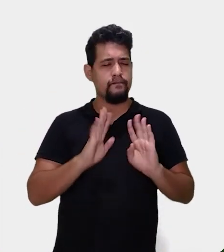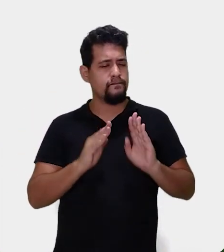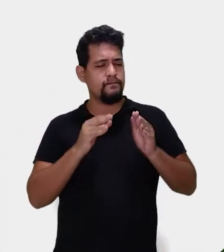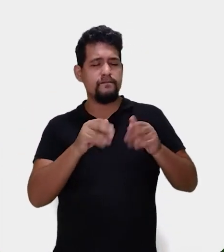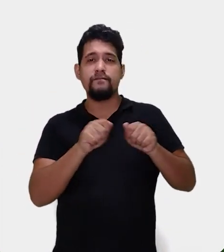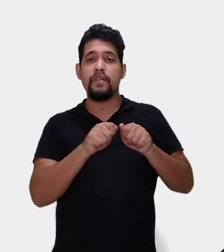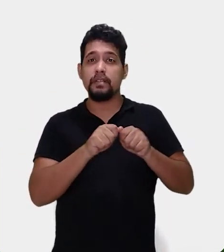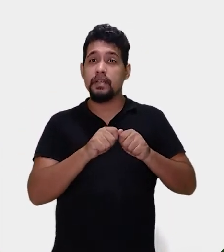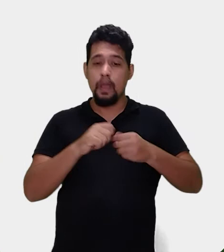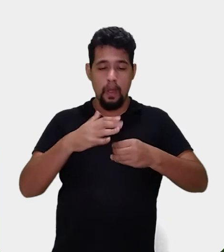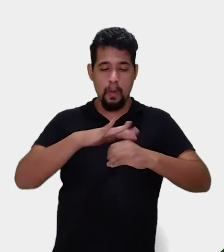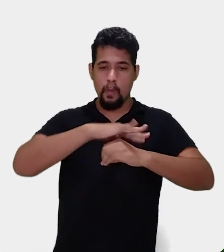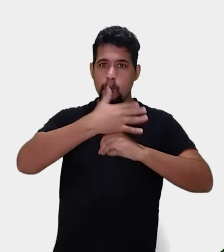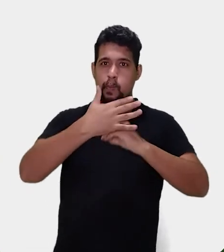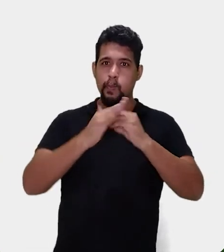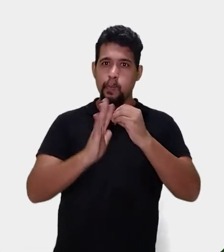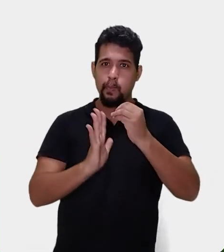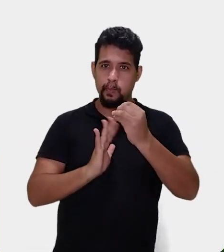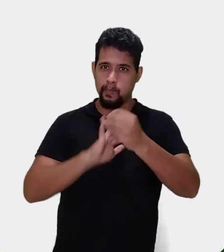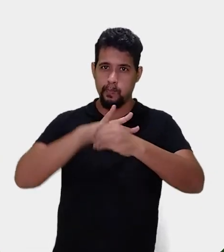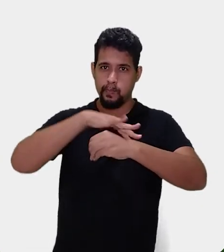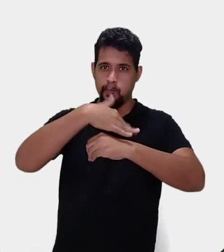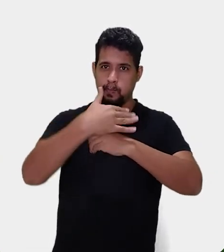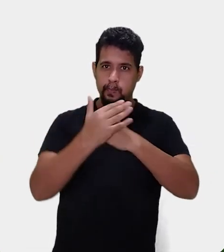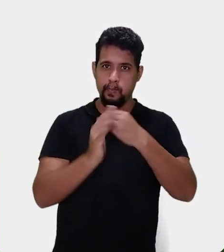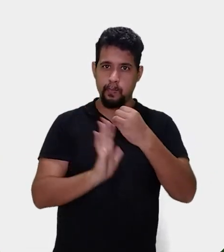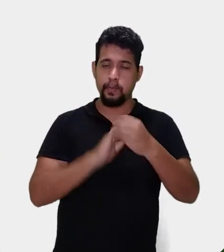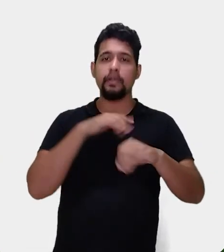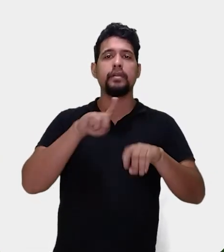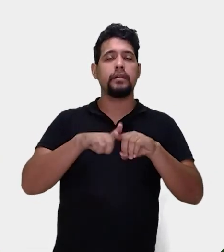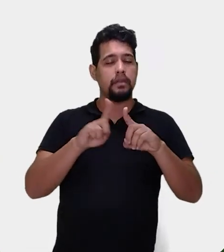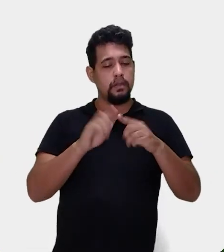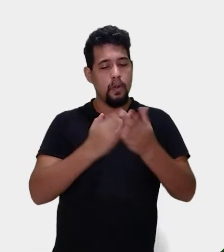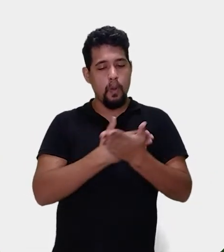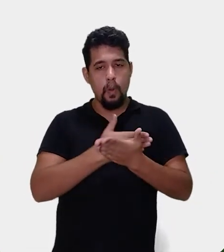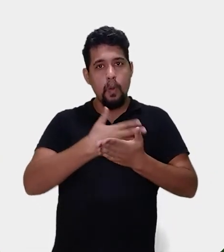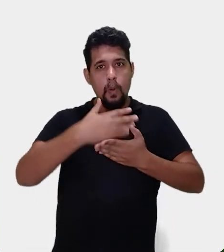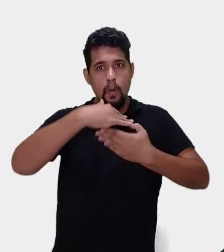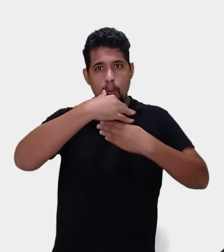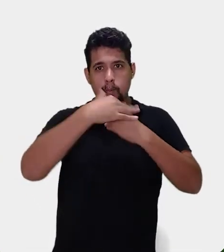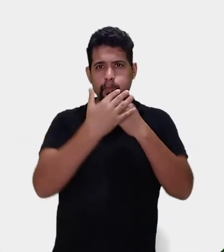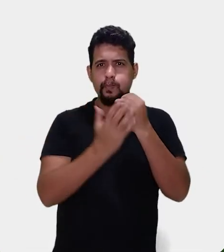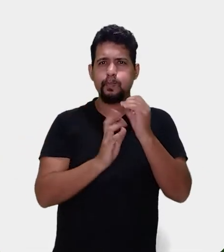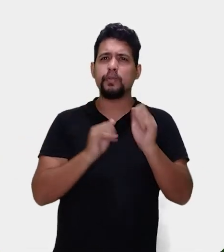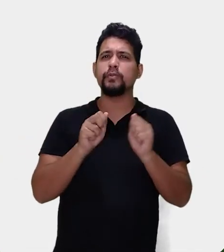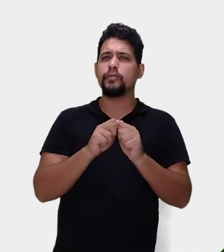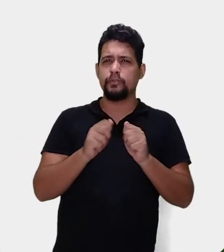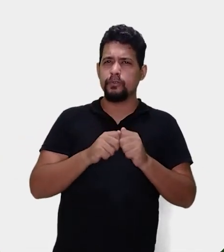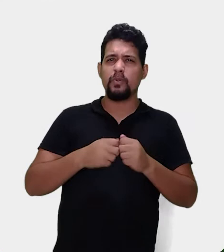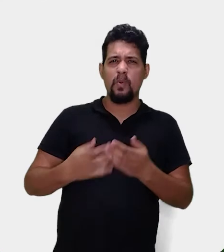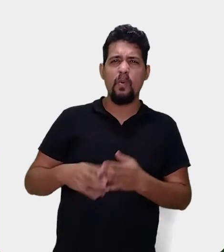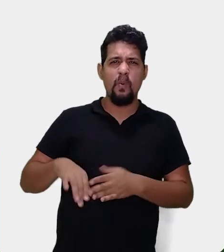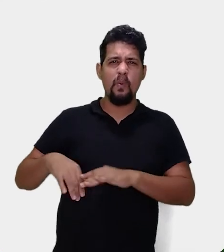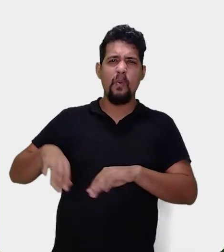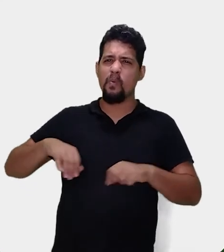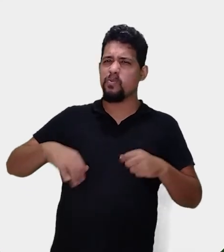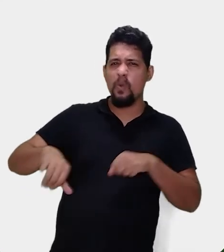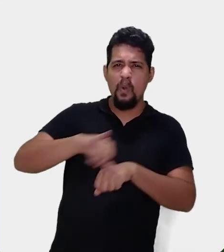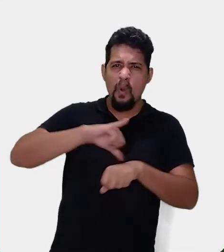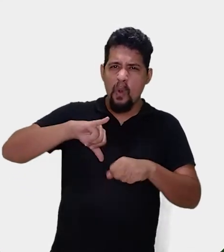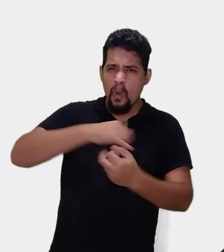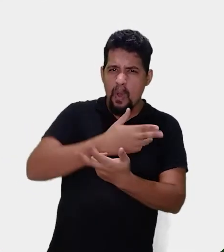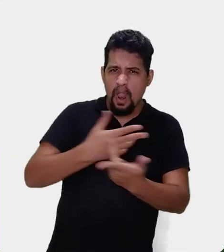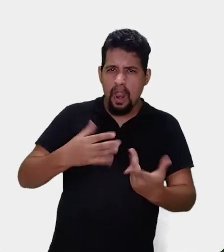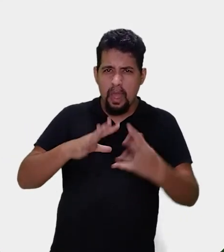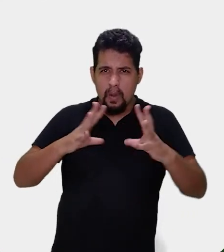ácidos graxos, que vão formar a membrana plasmática, os fosfolipídios, quanto à formação de gordura dentro da célula, que vai ser